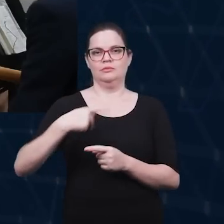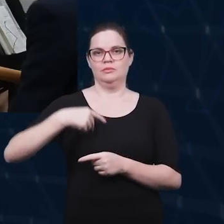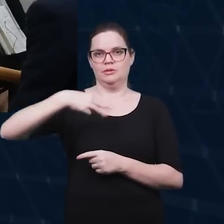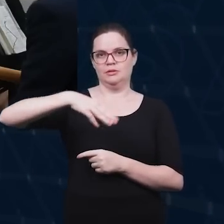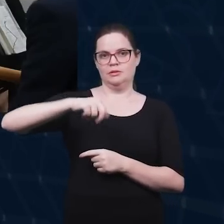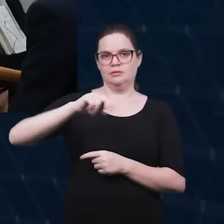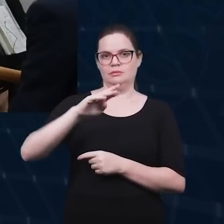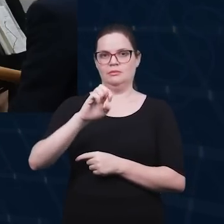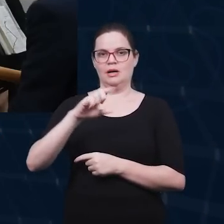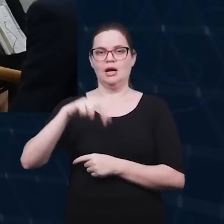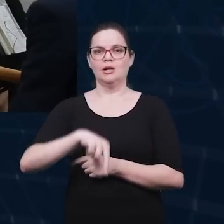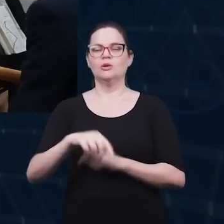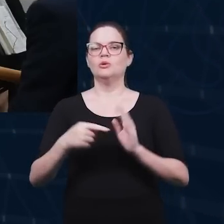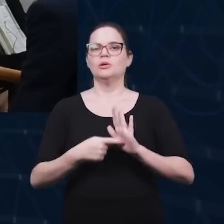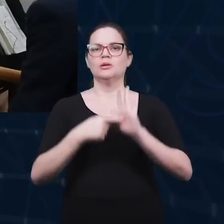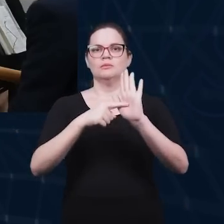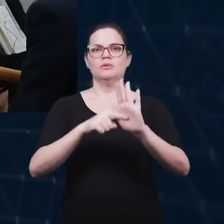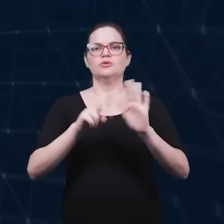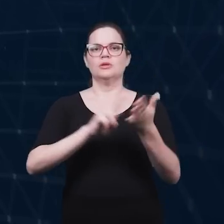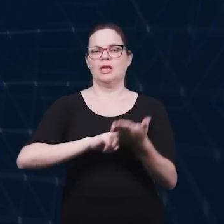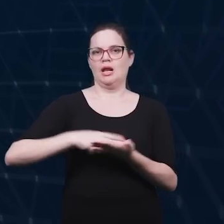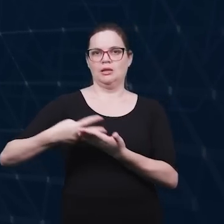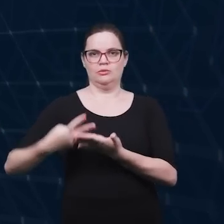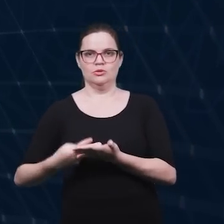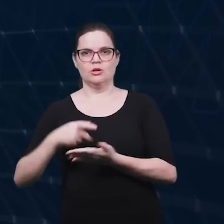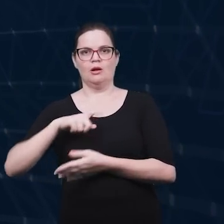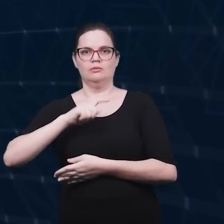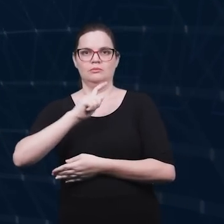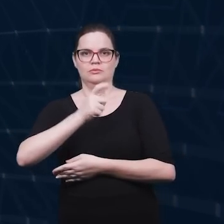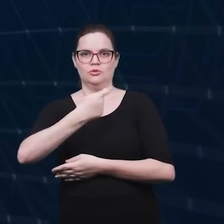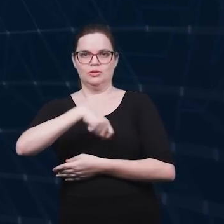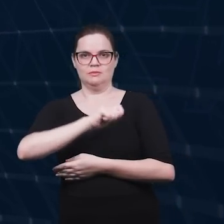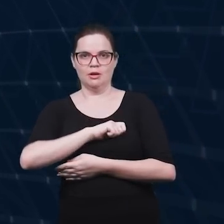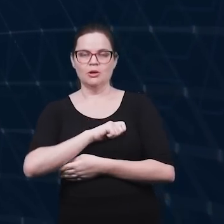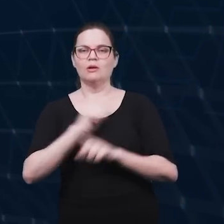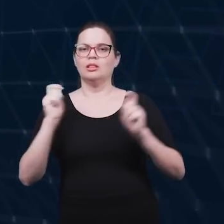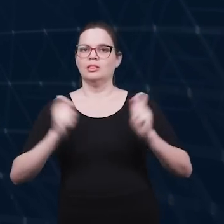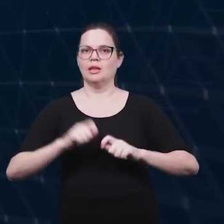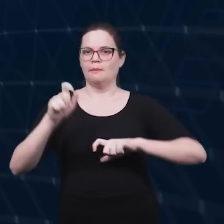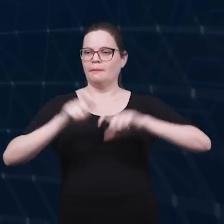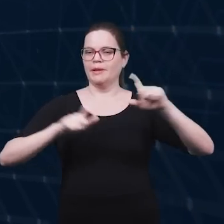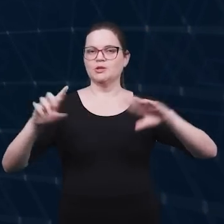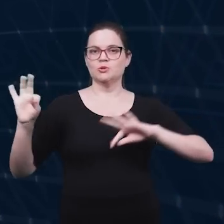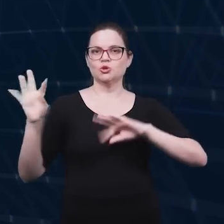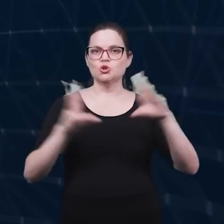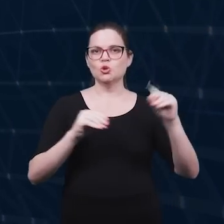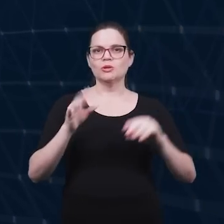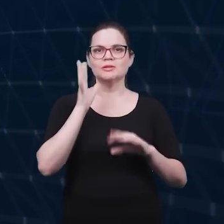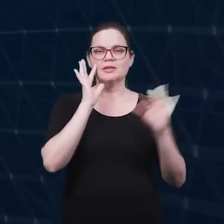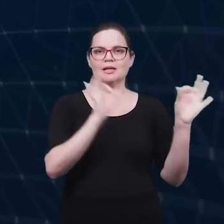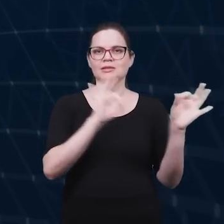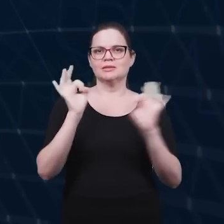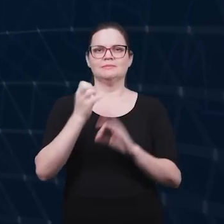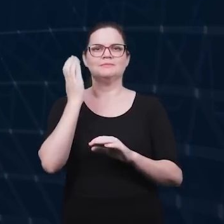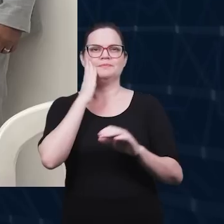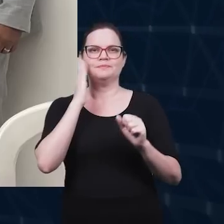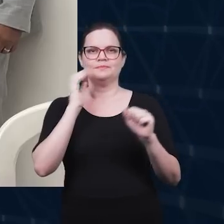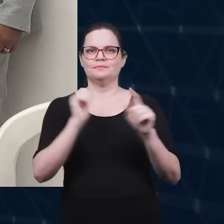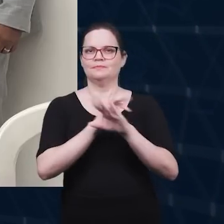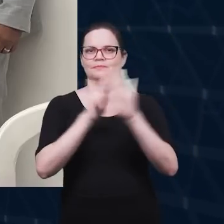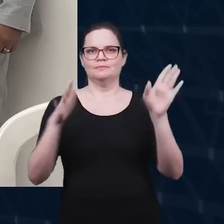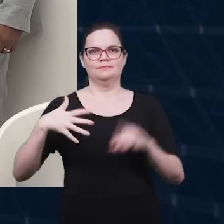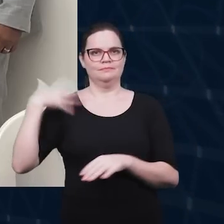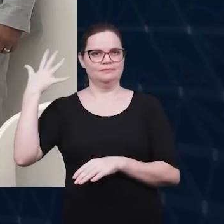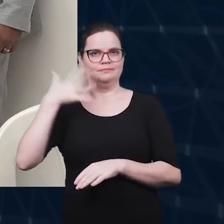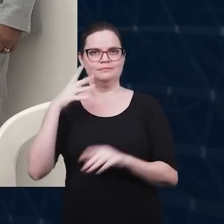pastor Marlon Oliveira, que contou com a tradução simultânea para o espanhol, permitindo que todos os participantes compreendessem